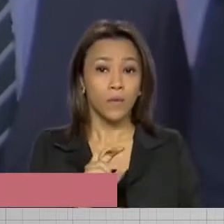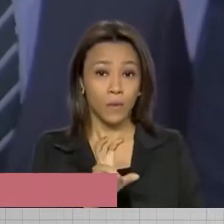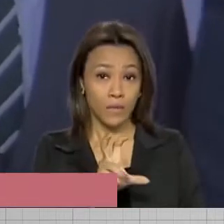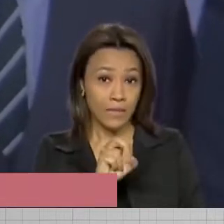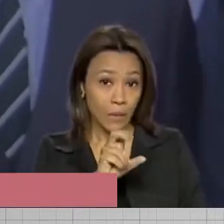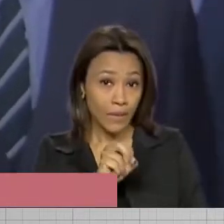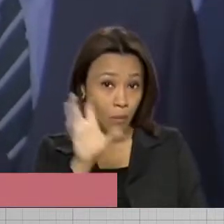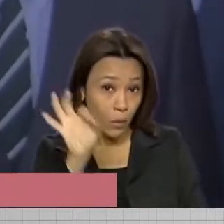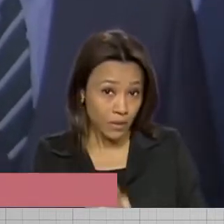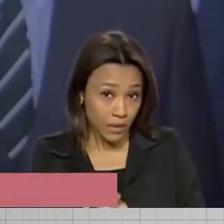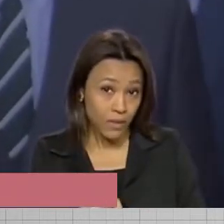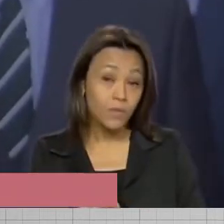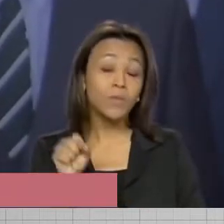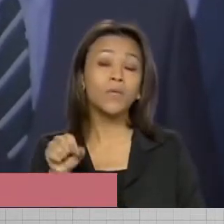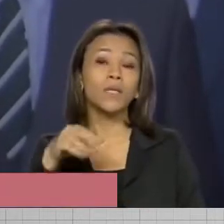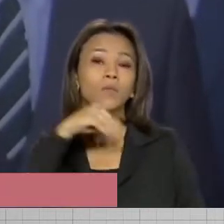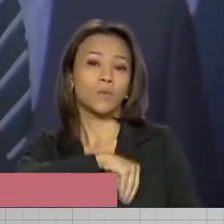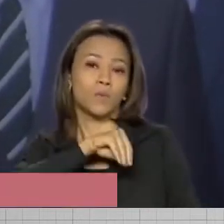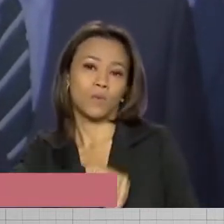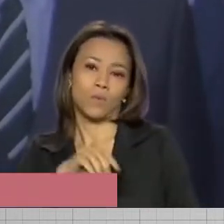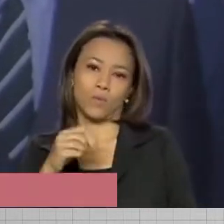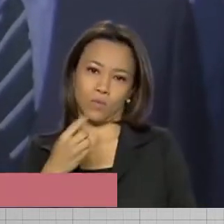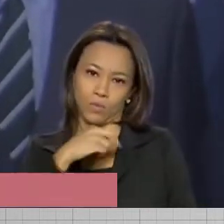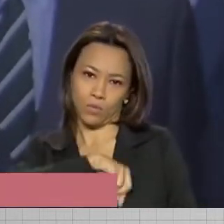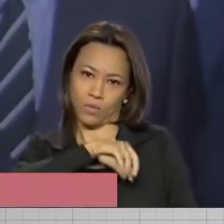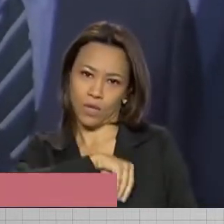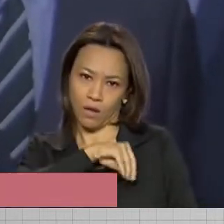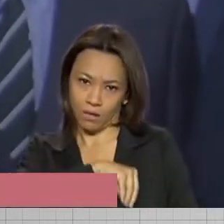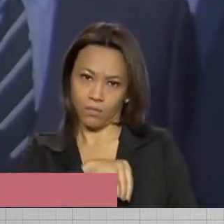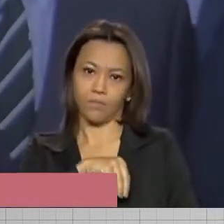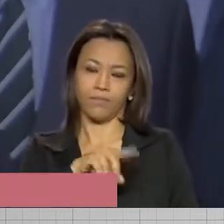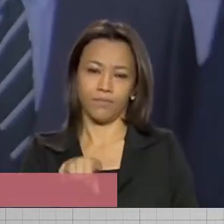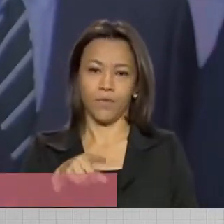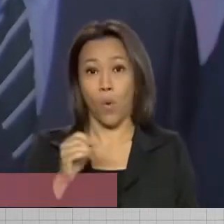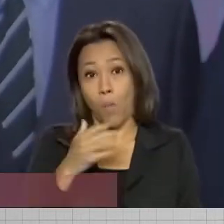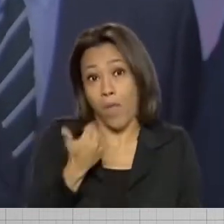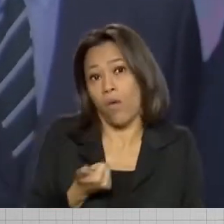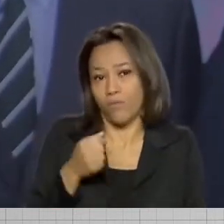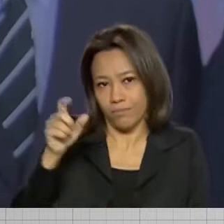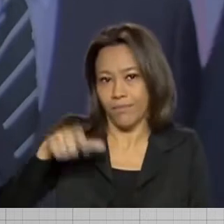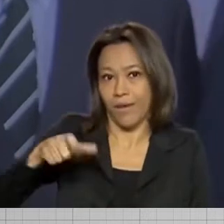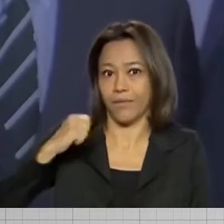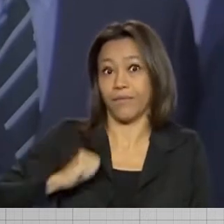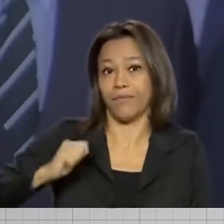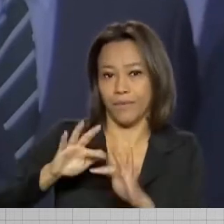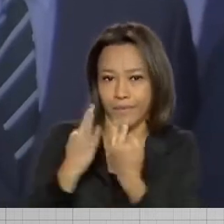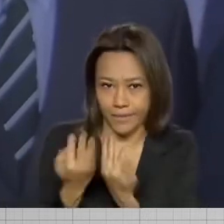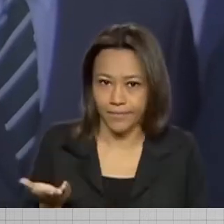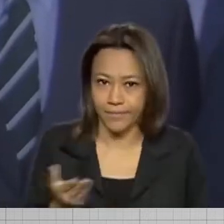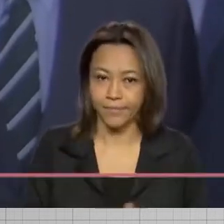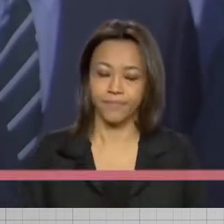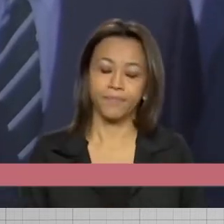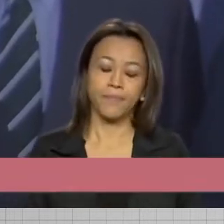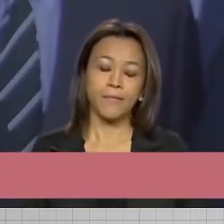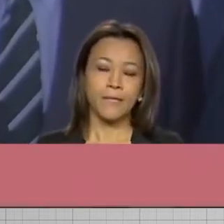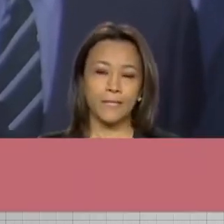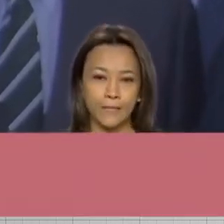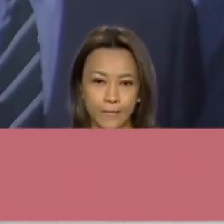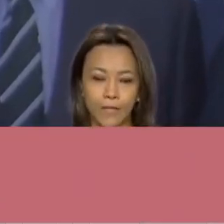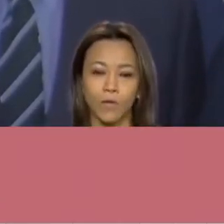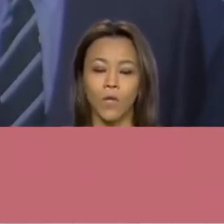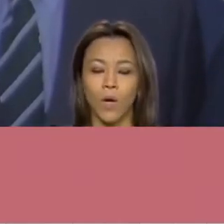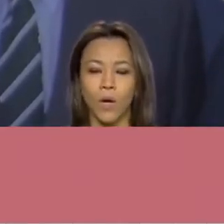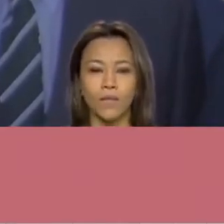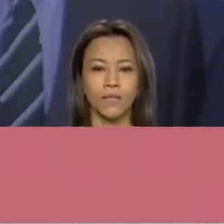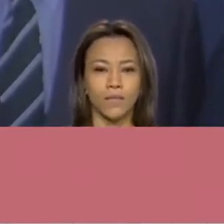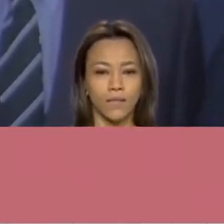600 antes disponibilizado seria muito caro para quem paga, no caso Brasil. Então, nós decidimos